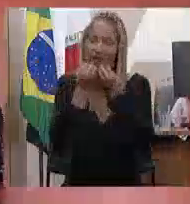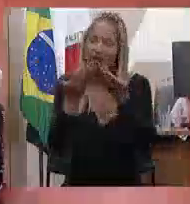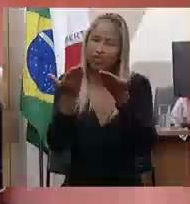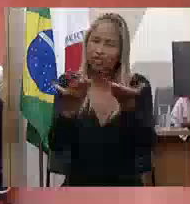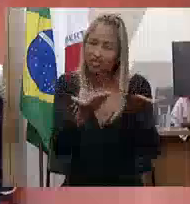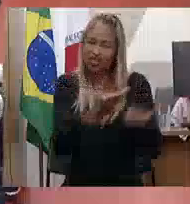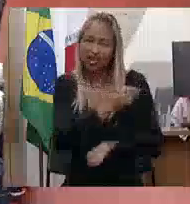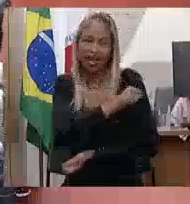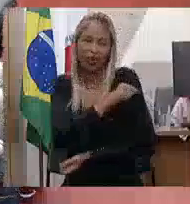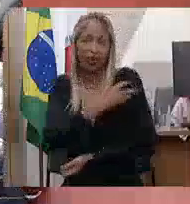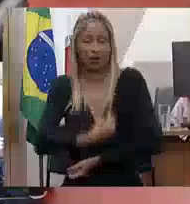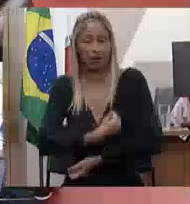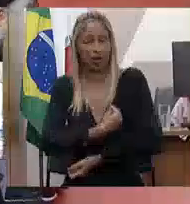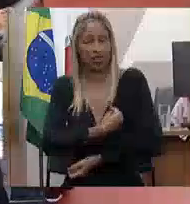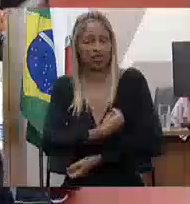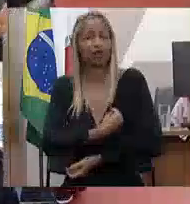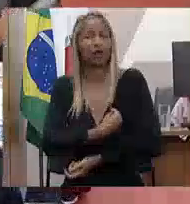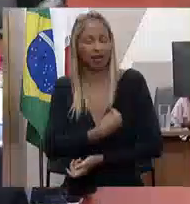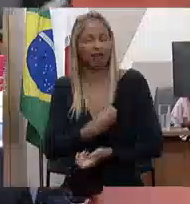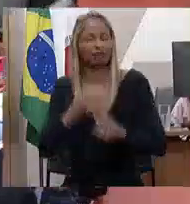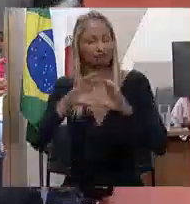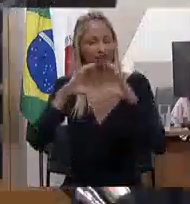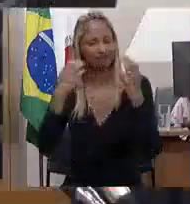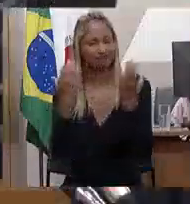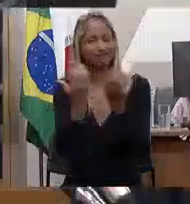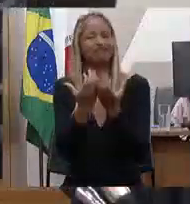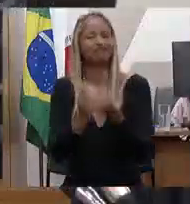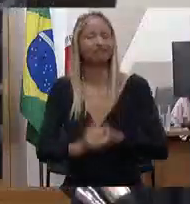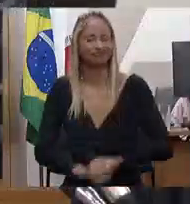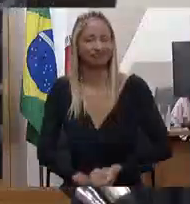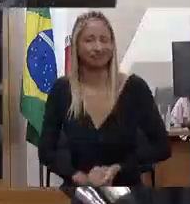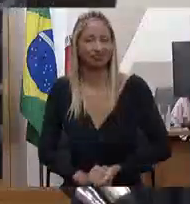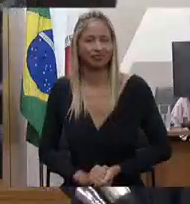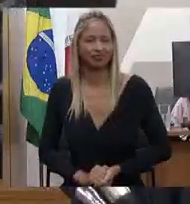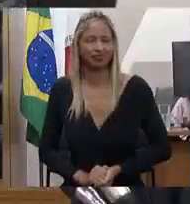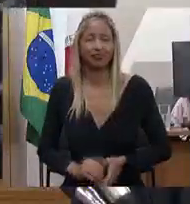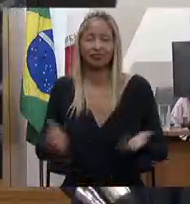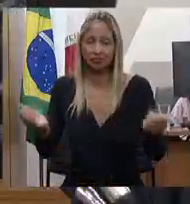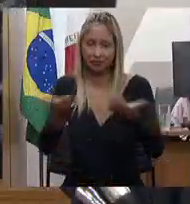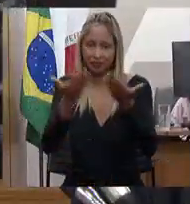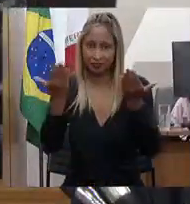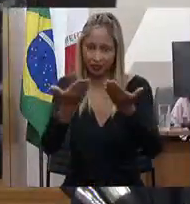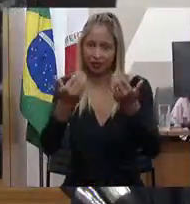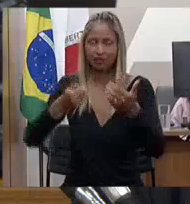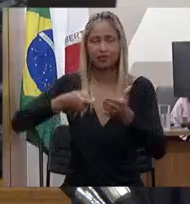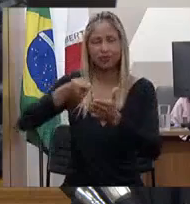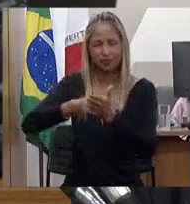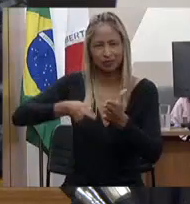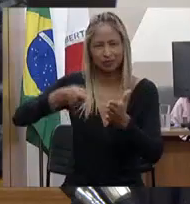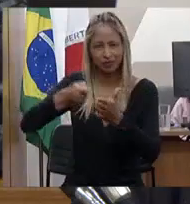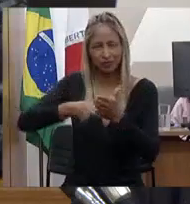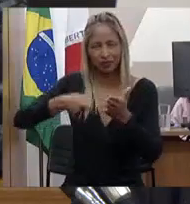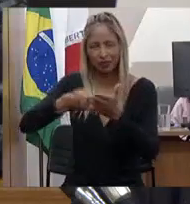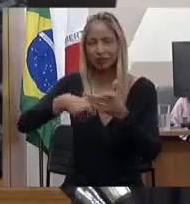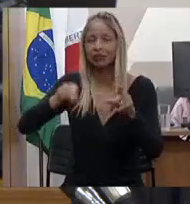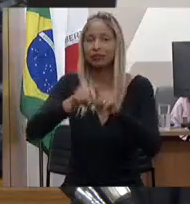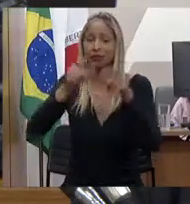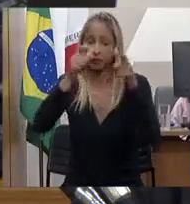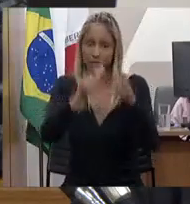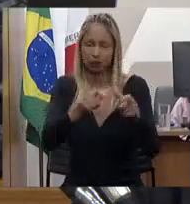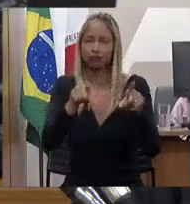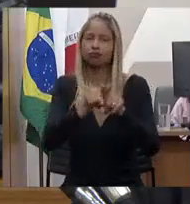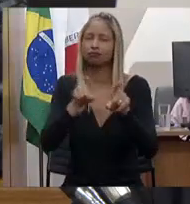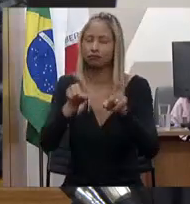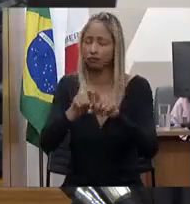conosco participando em parte né Desse debate deixar minha saudação de luta né Parlamento também é lugar de fazer